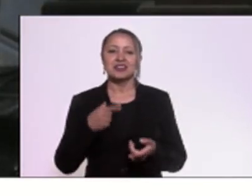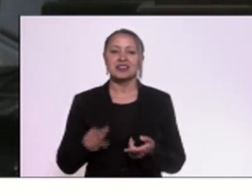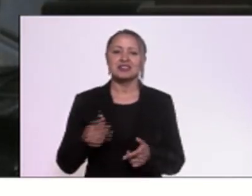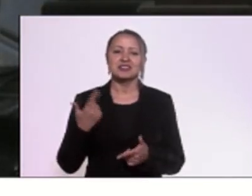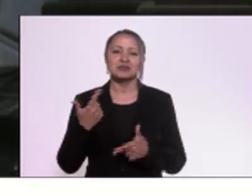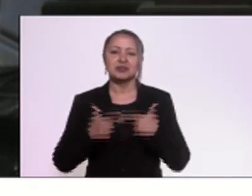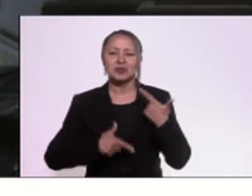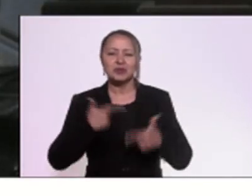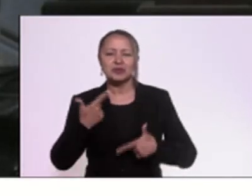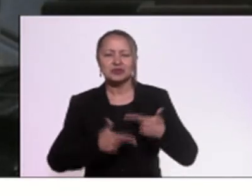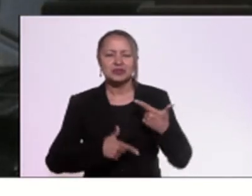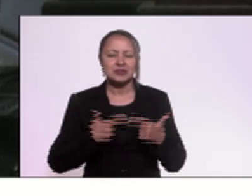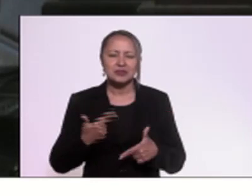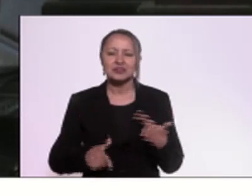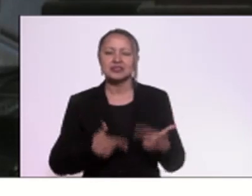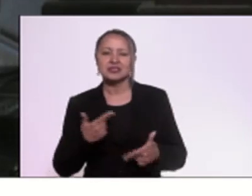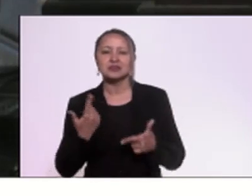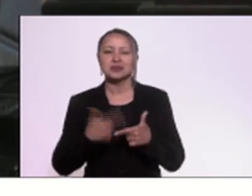Paulo Ramos,